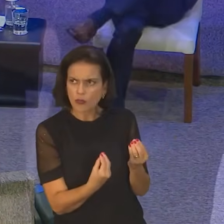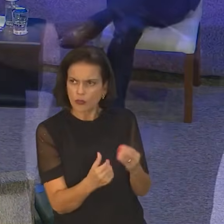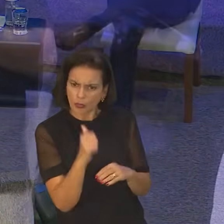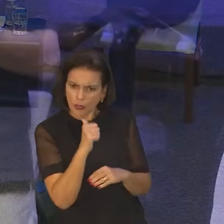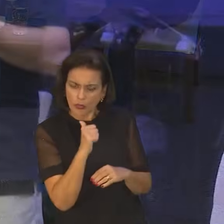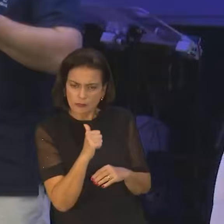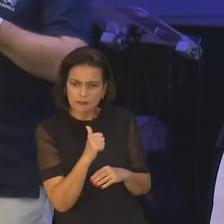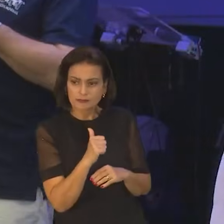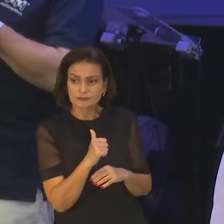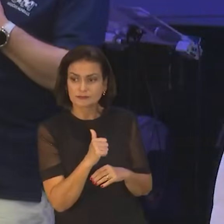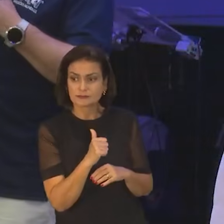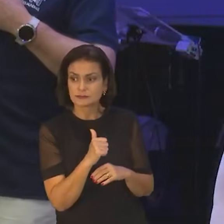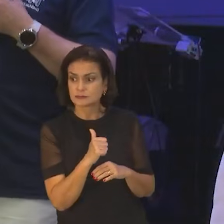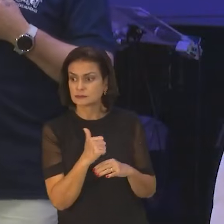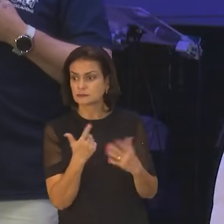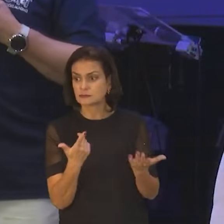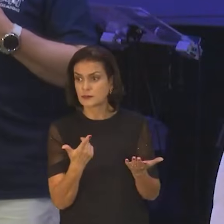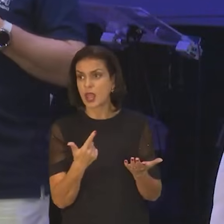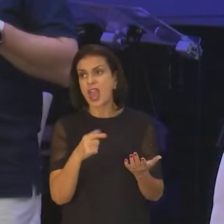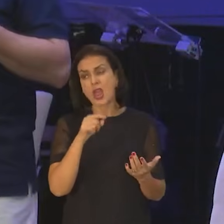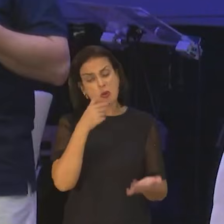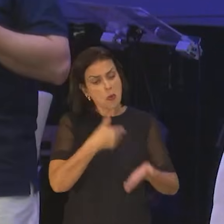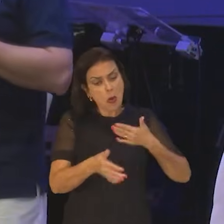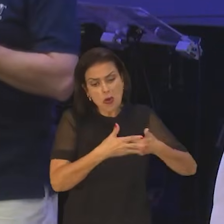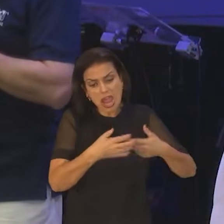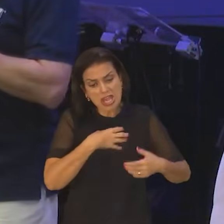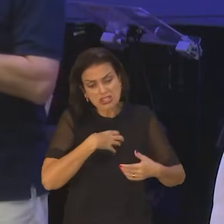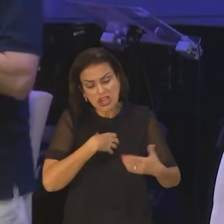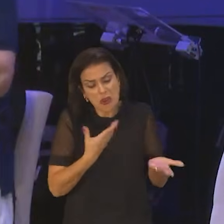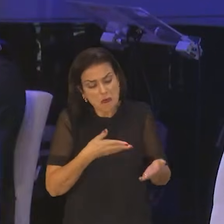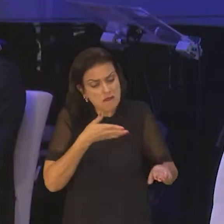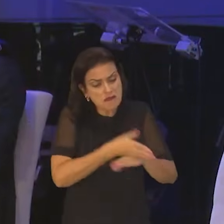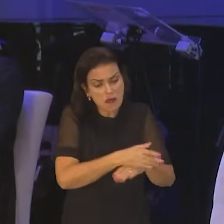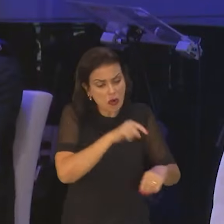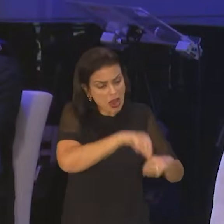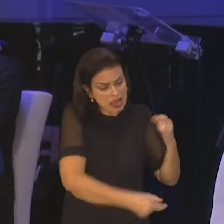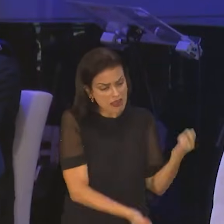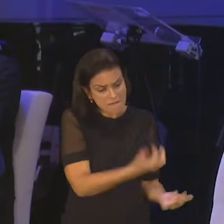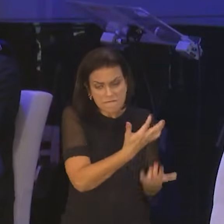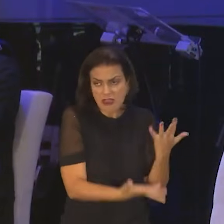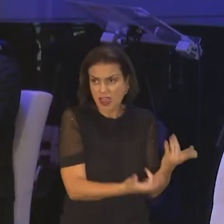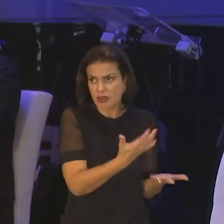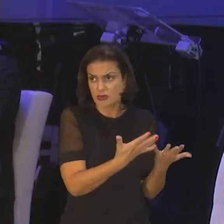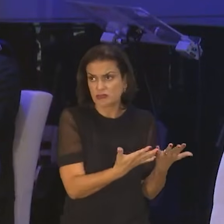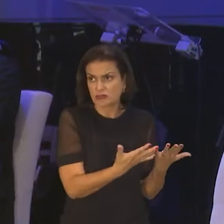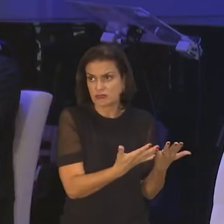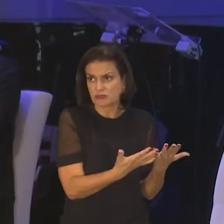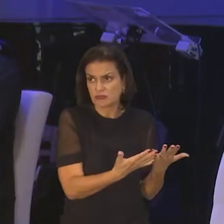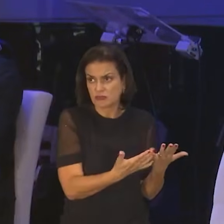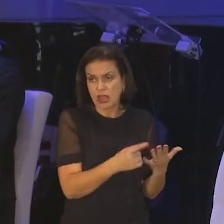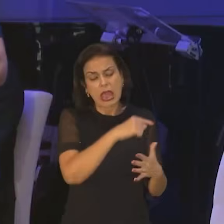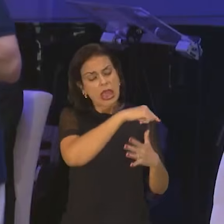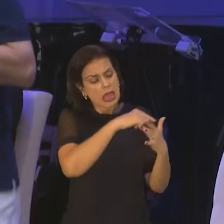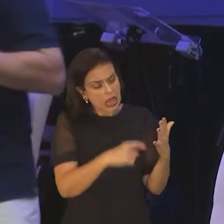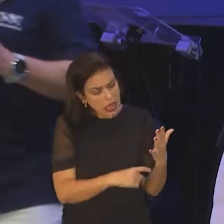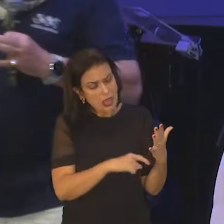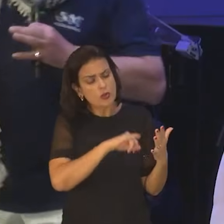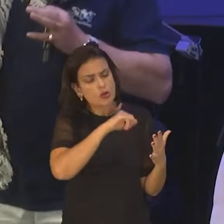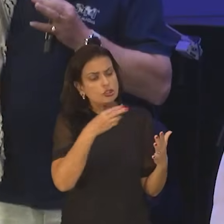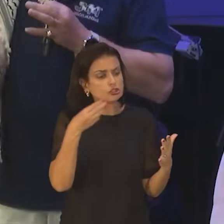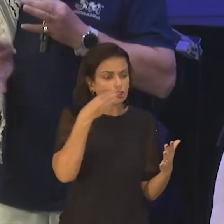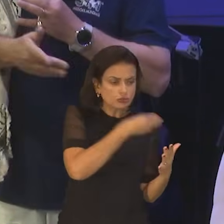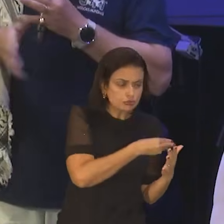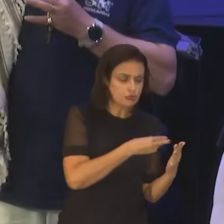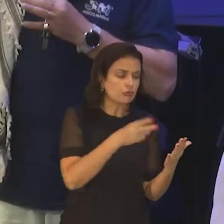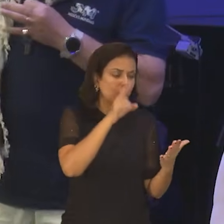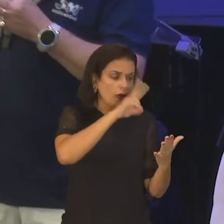Não, de toda forma eu vou para o inferno. Então, eu faço o que Allah me mandou fazer, 5 orações, ler ao Corão, fazer jejum, e aqui eu